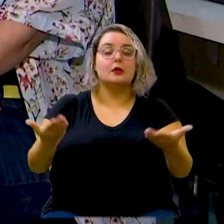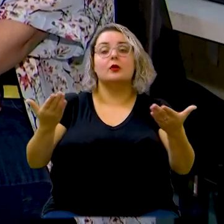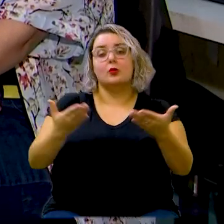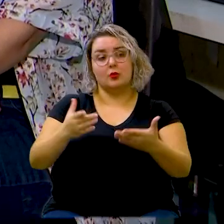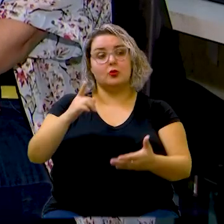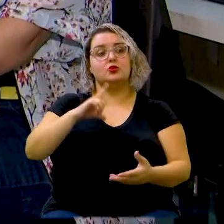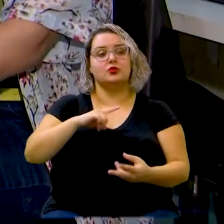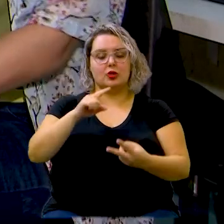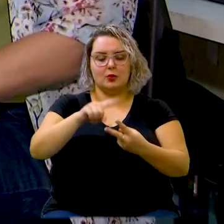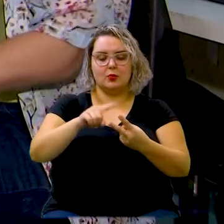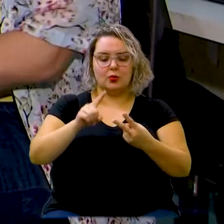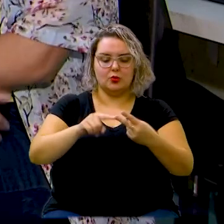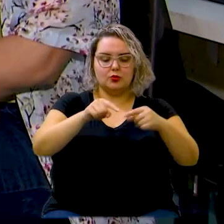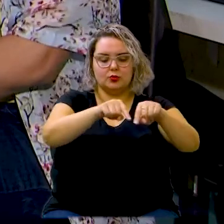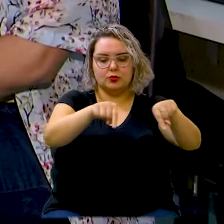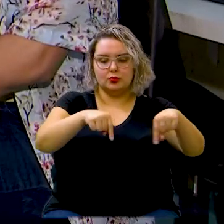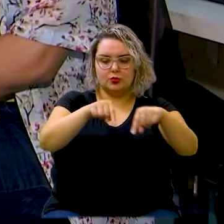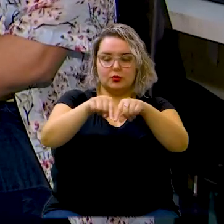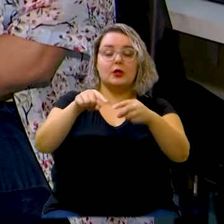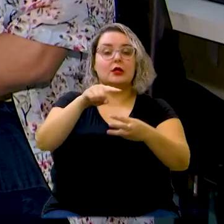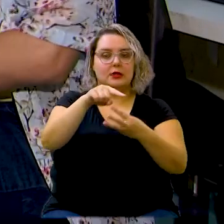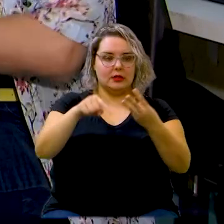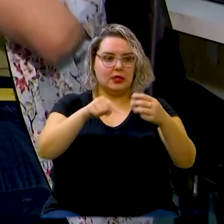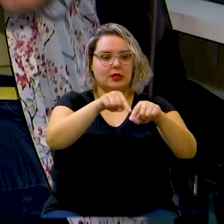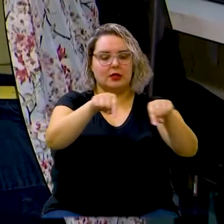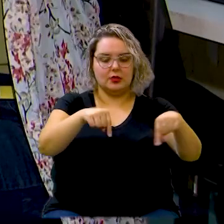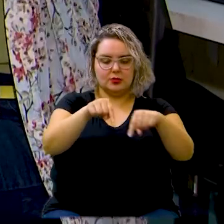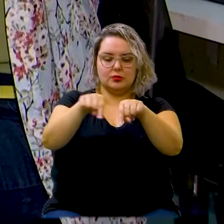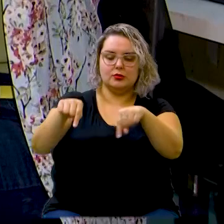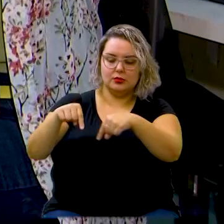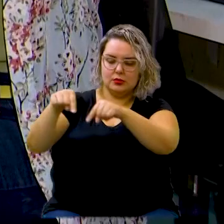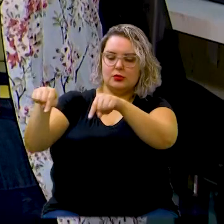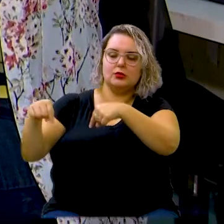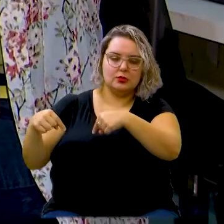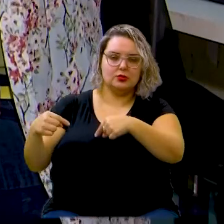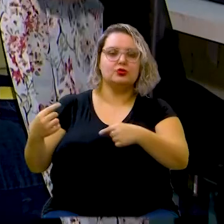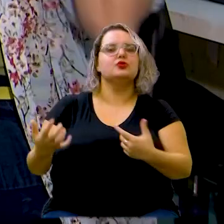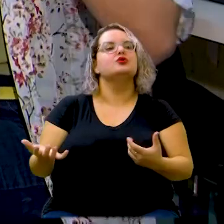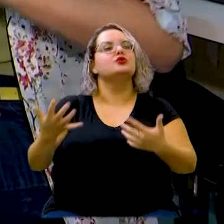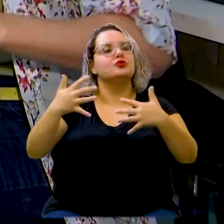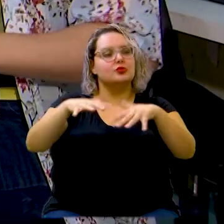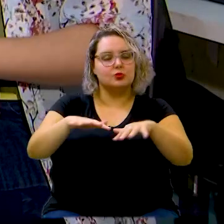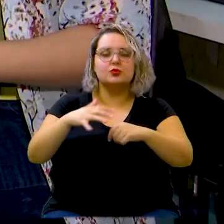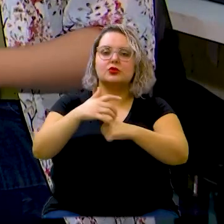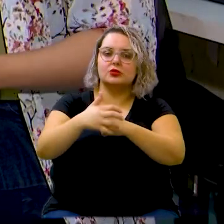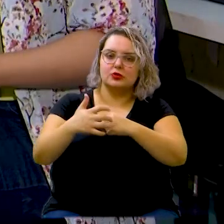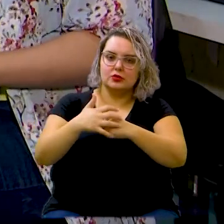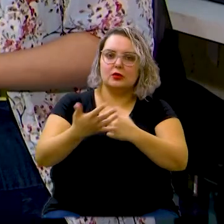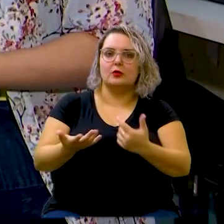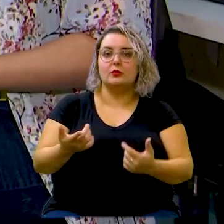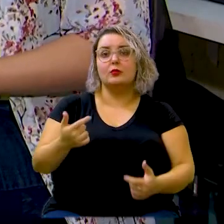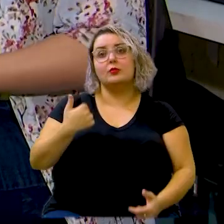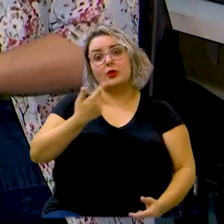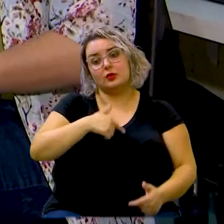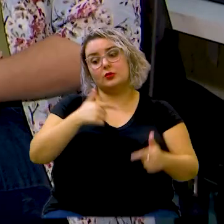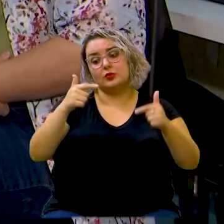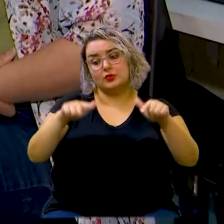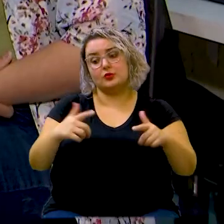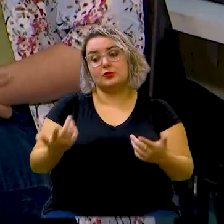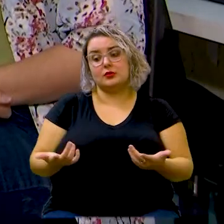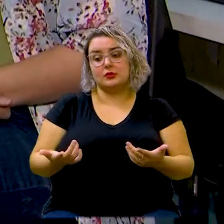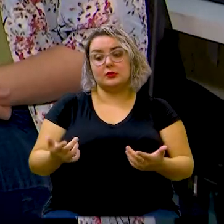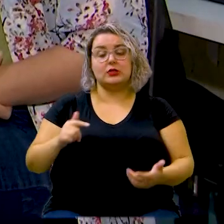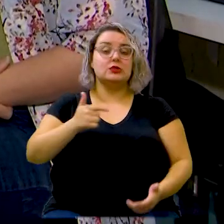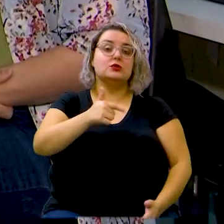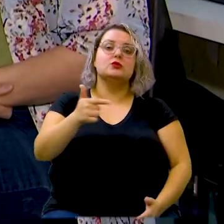temos três turmas de inclusão digital, são 2 turmas Pelo nosso espaço físico, a gente não